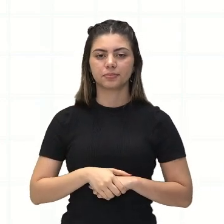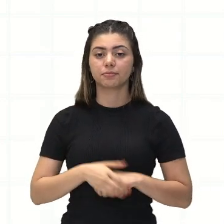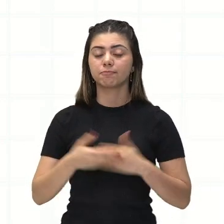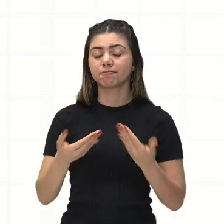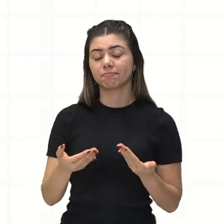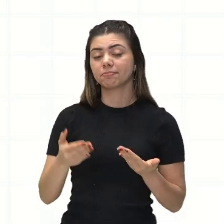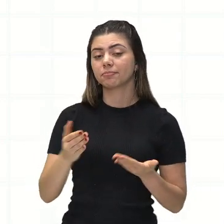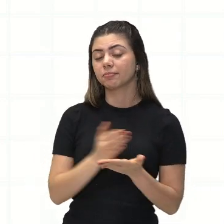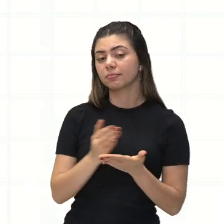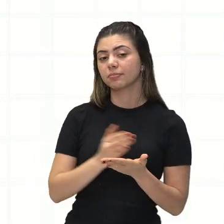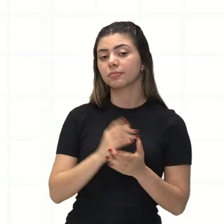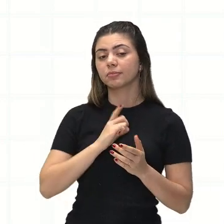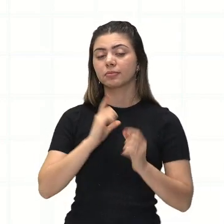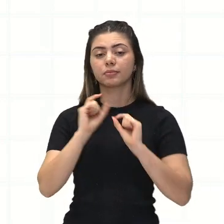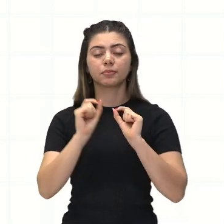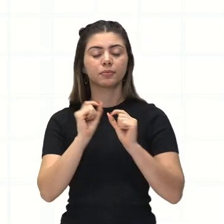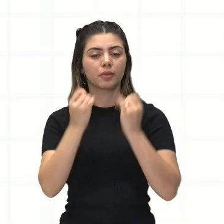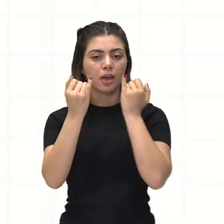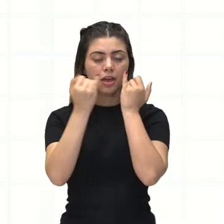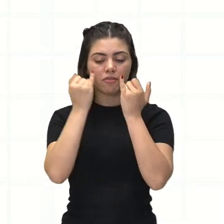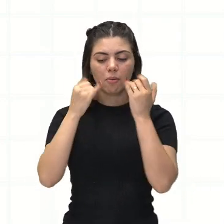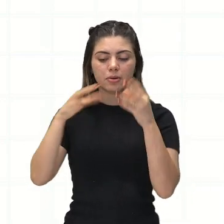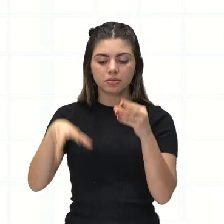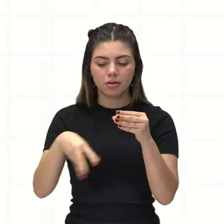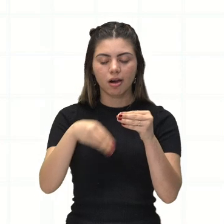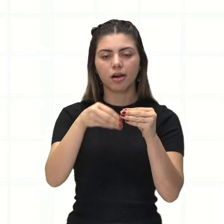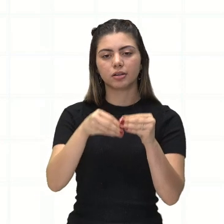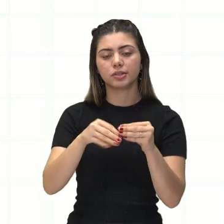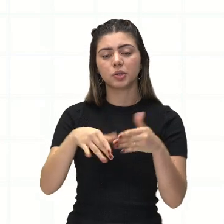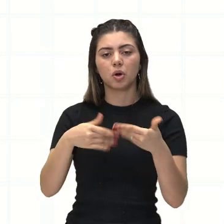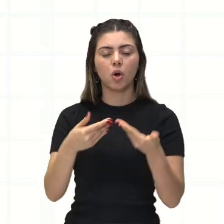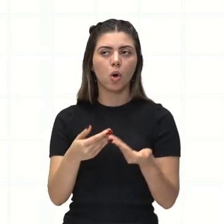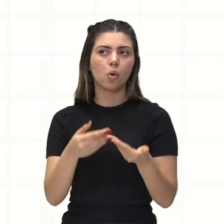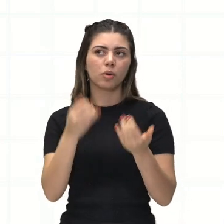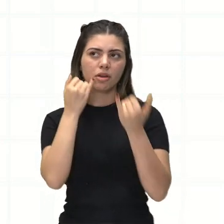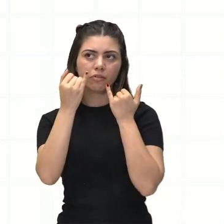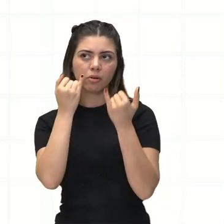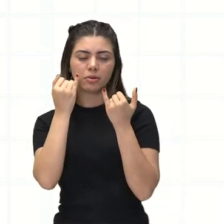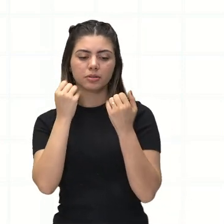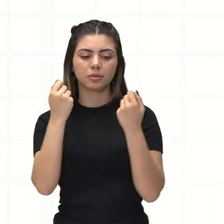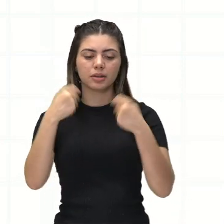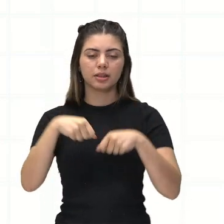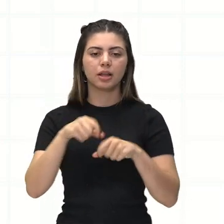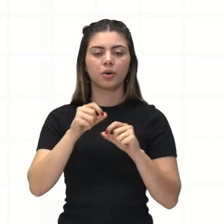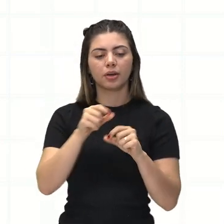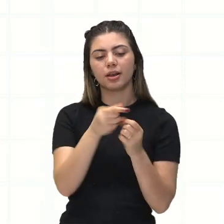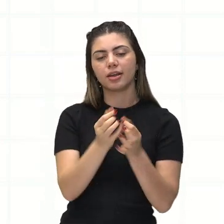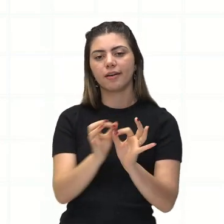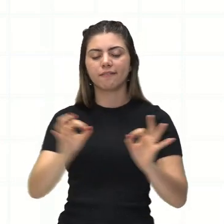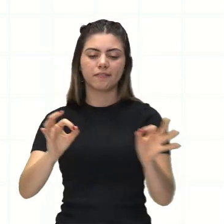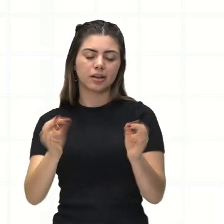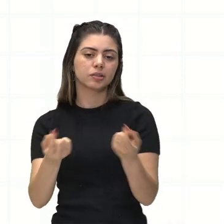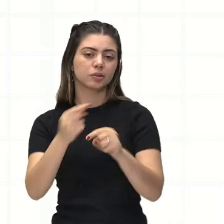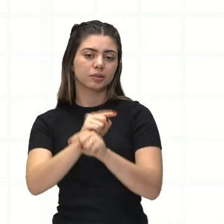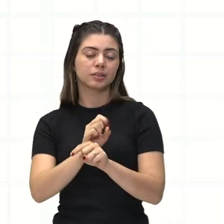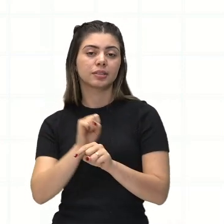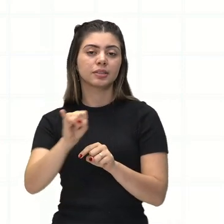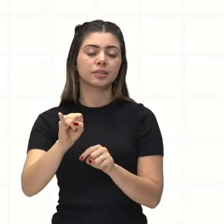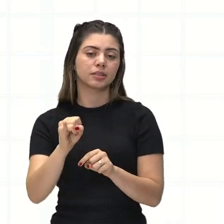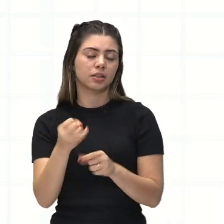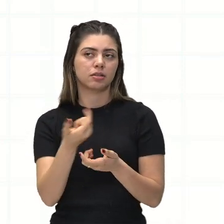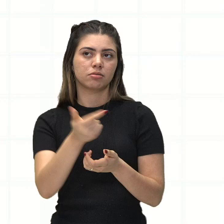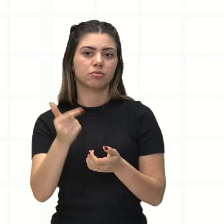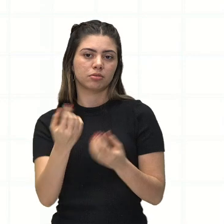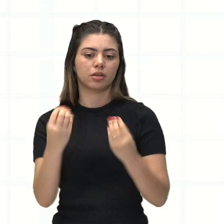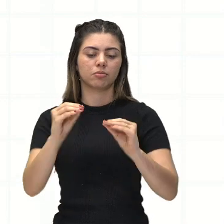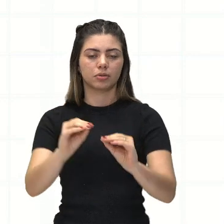muitas vezes com informações adicionais ou informações que vão contrariar o sentido da frase se eles não estiverem